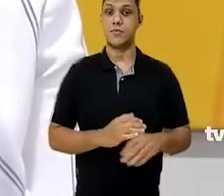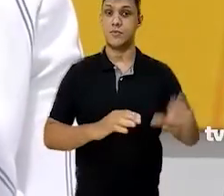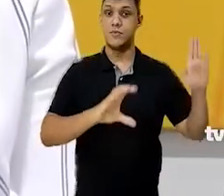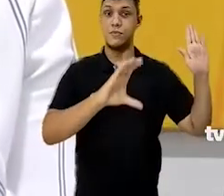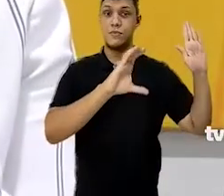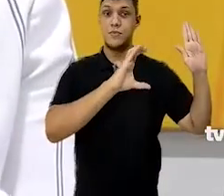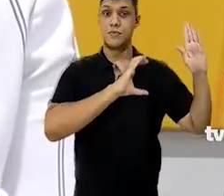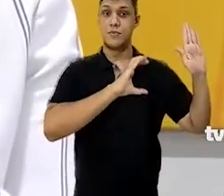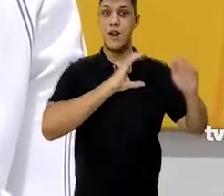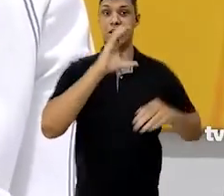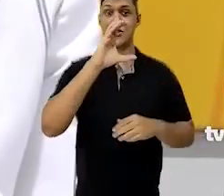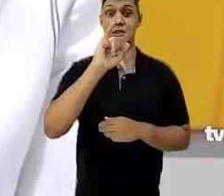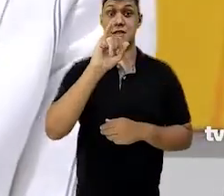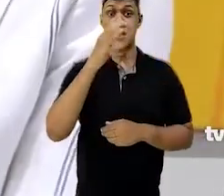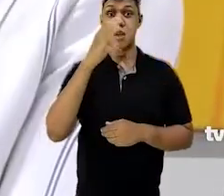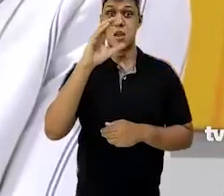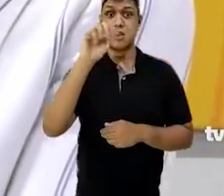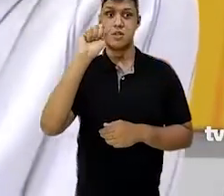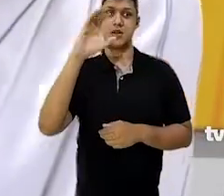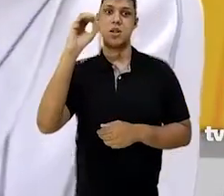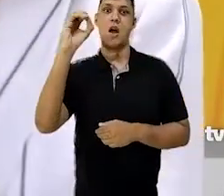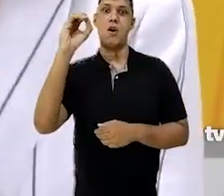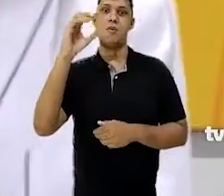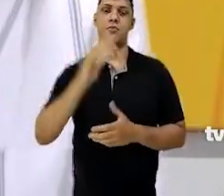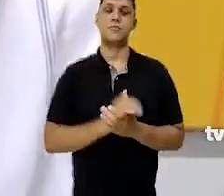Candidato Cição.